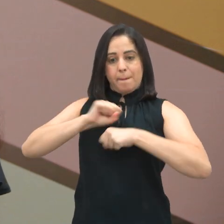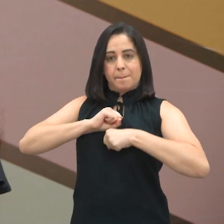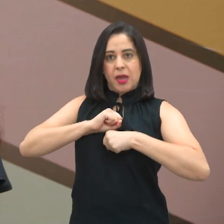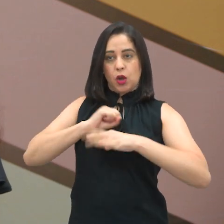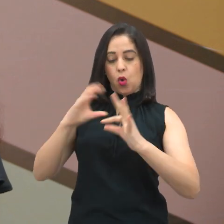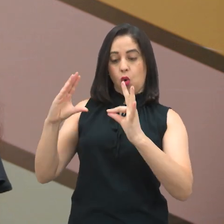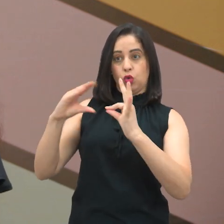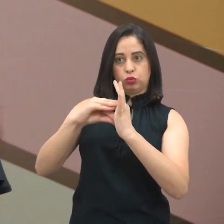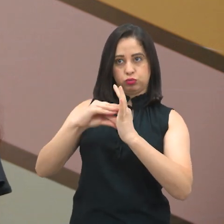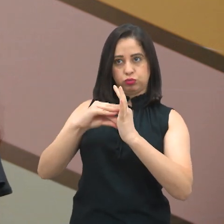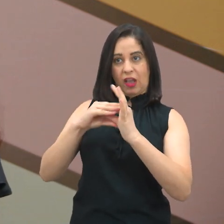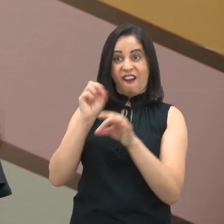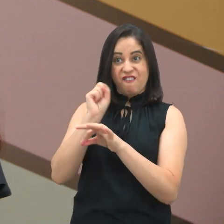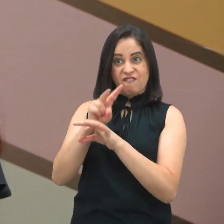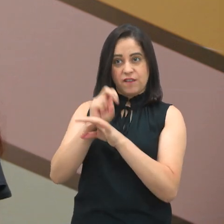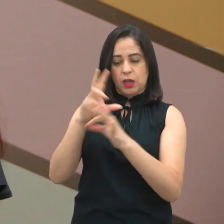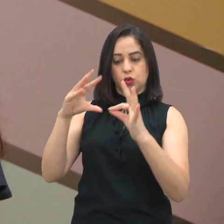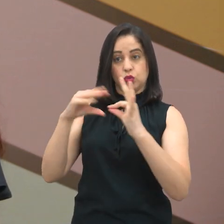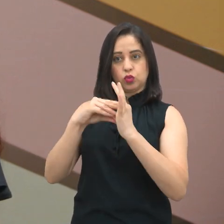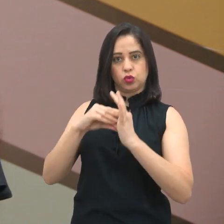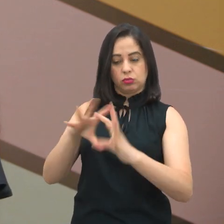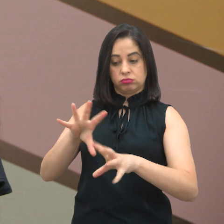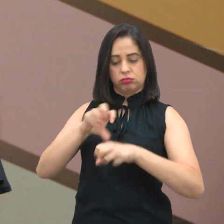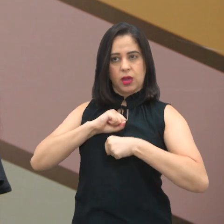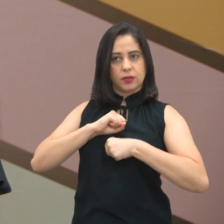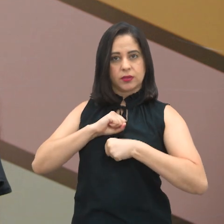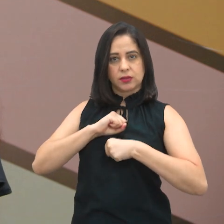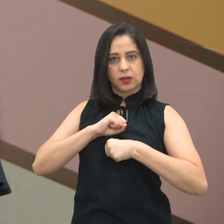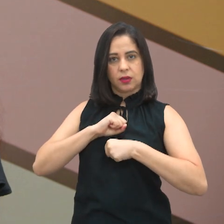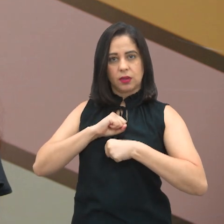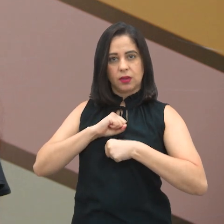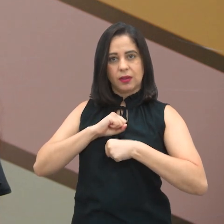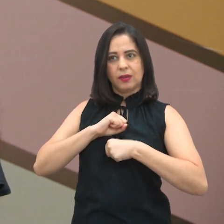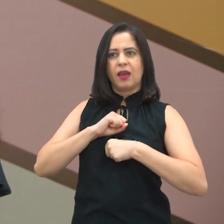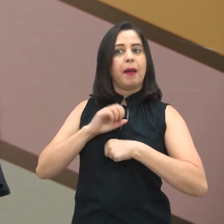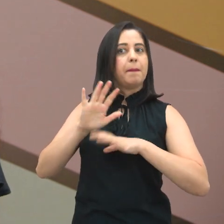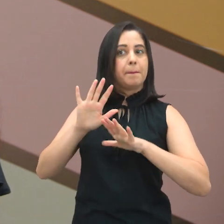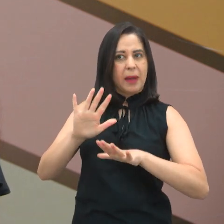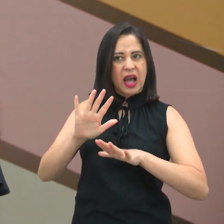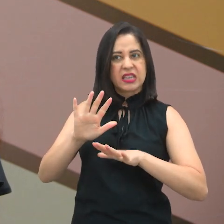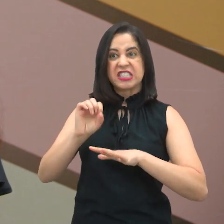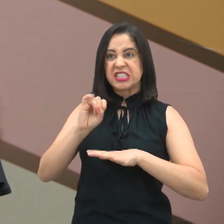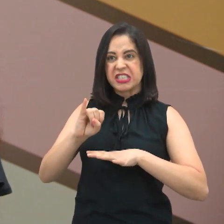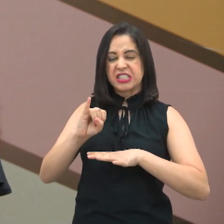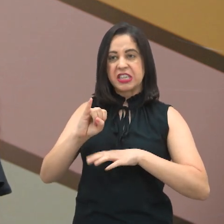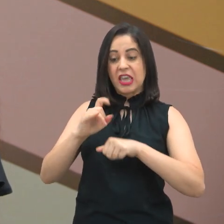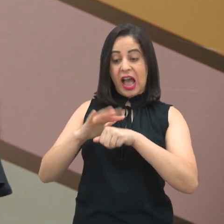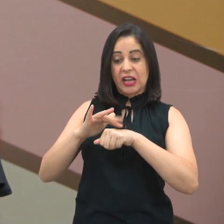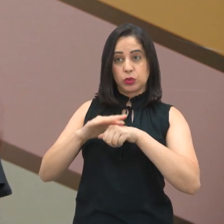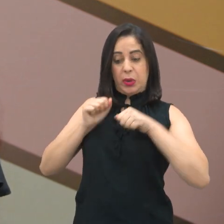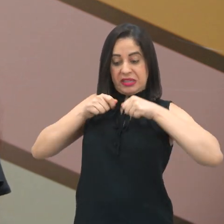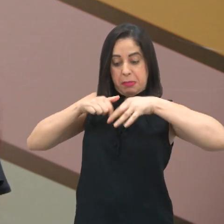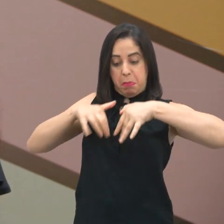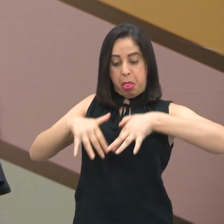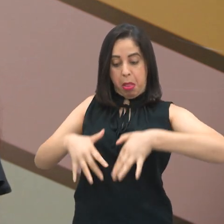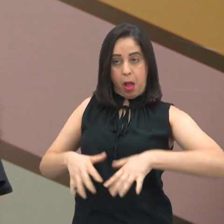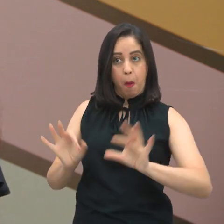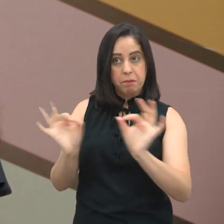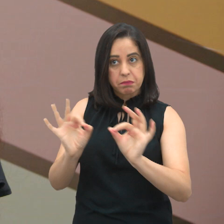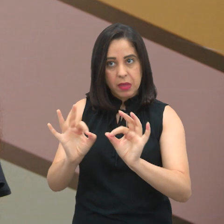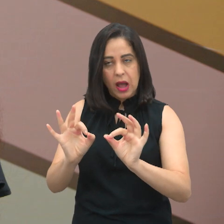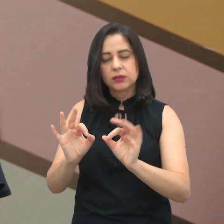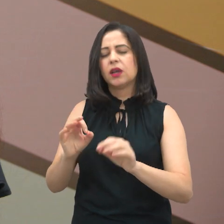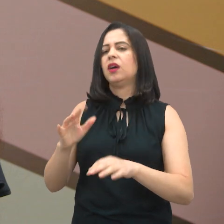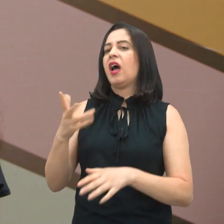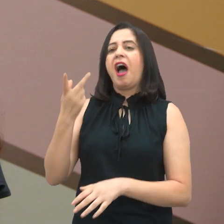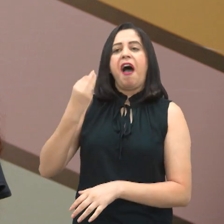com HIV, né, com carga viral indetectável, torna uma vida muito próxima do normal. A necessidade de ter uma boa adesão ao